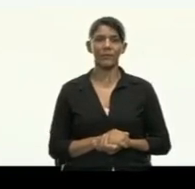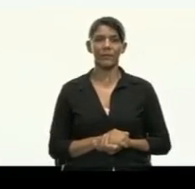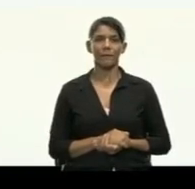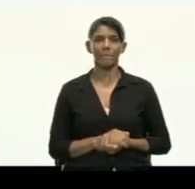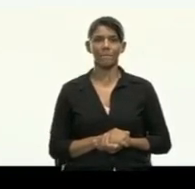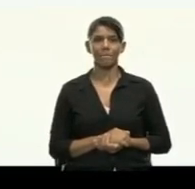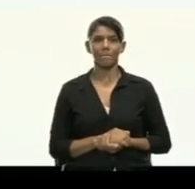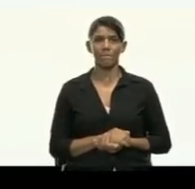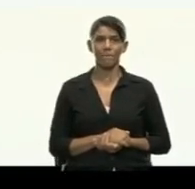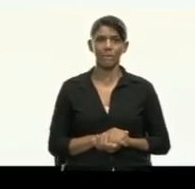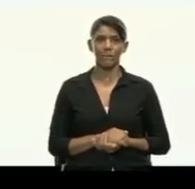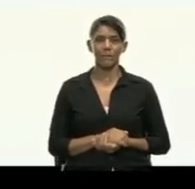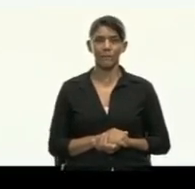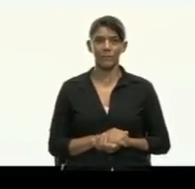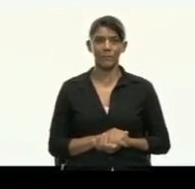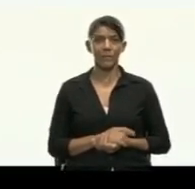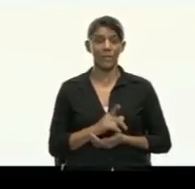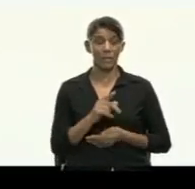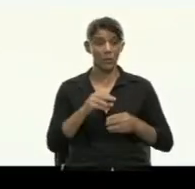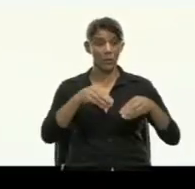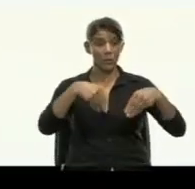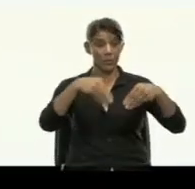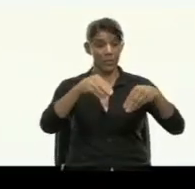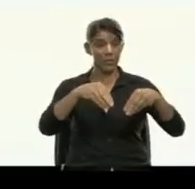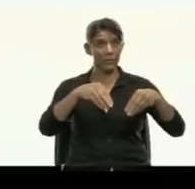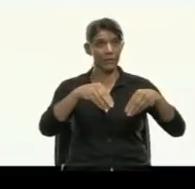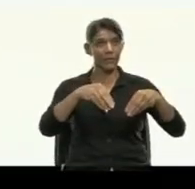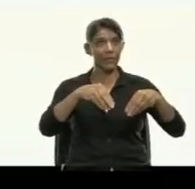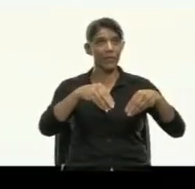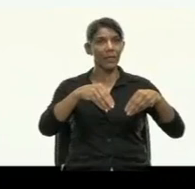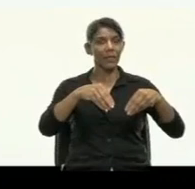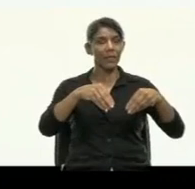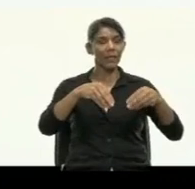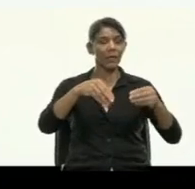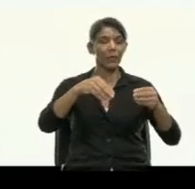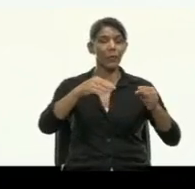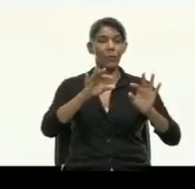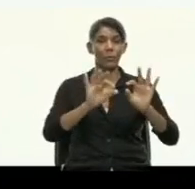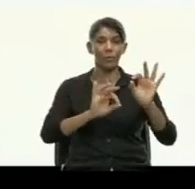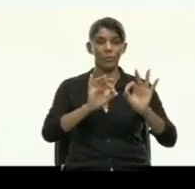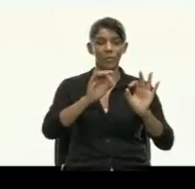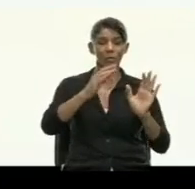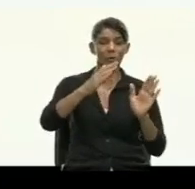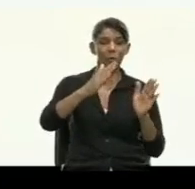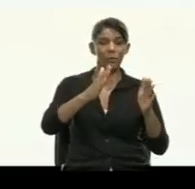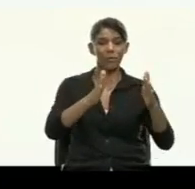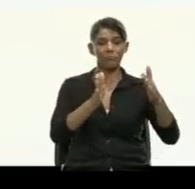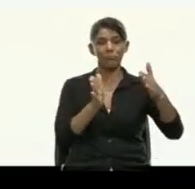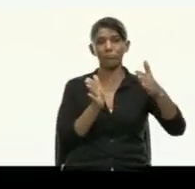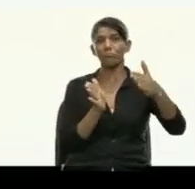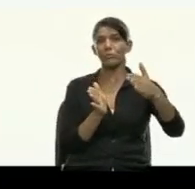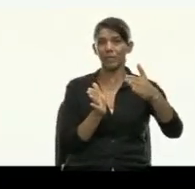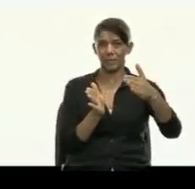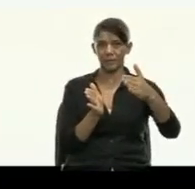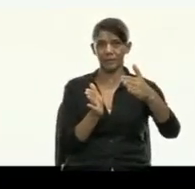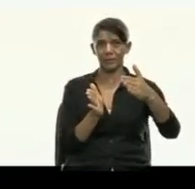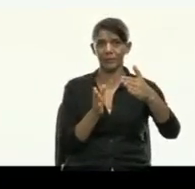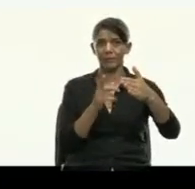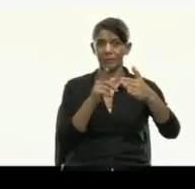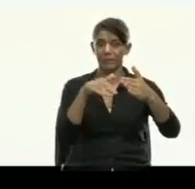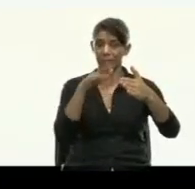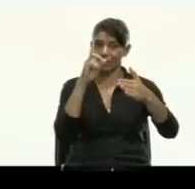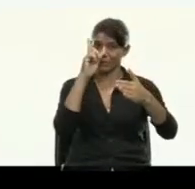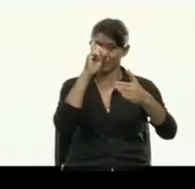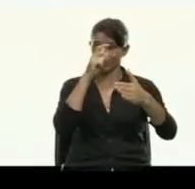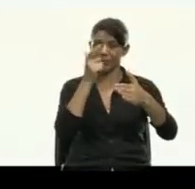A gente tem o terreno, né? E o professor deslocou aquele projeto, colocou ele na diagonal ali para dificultar para